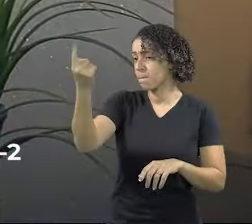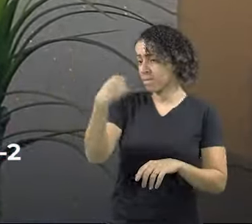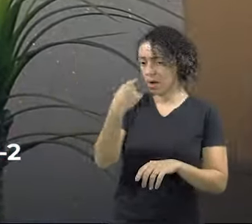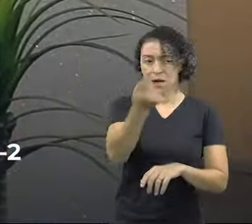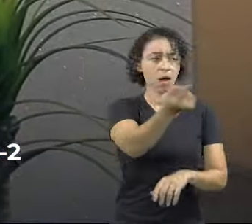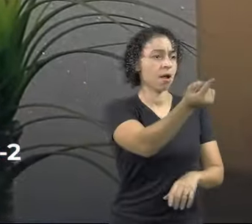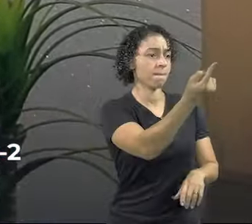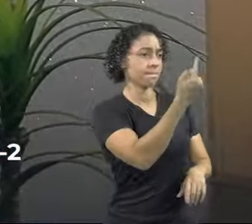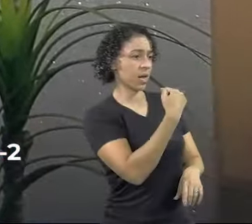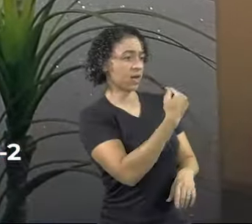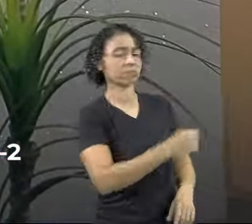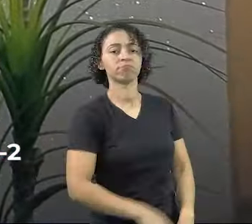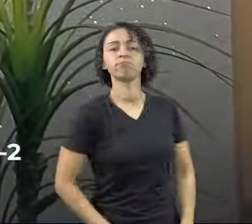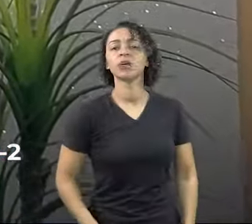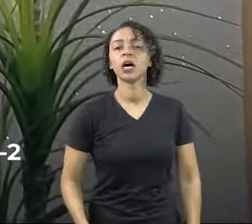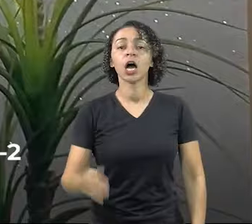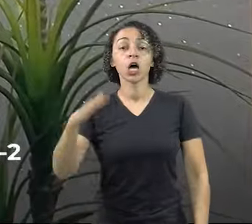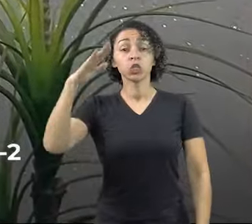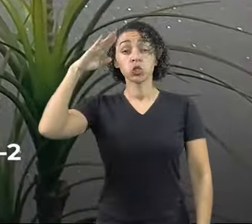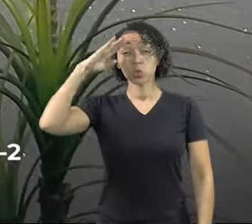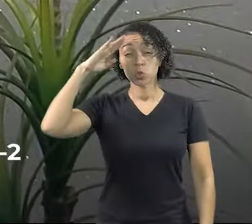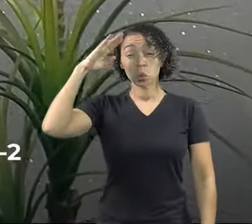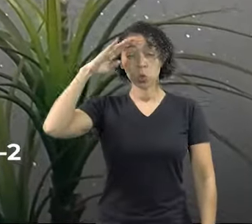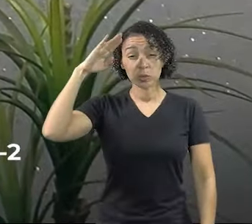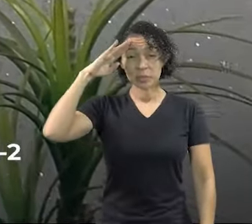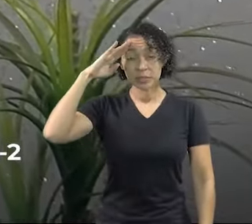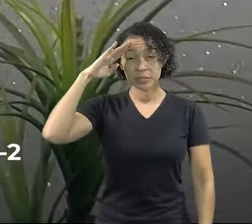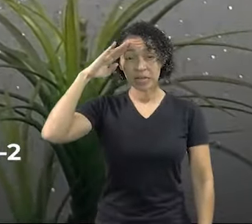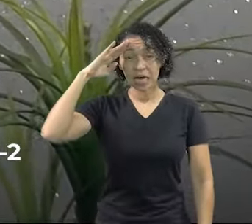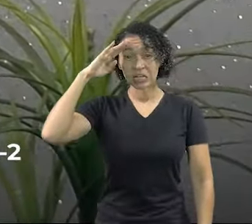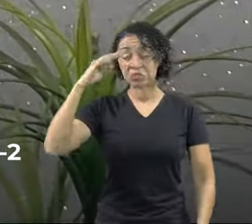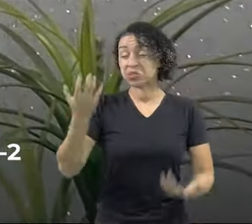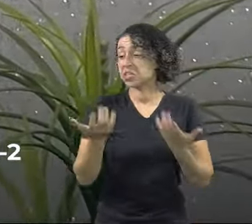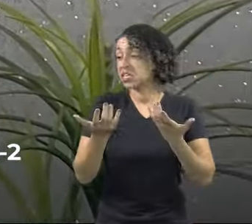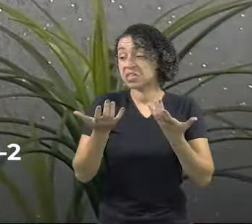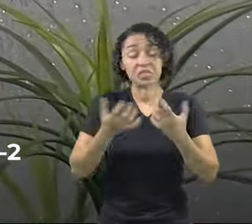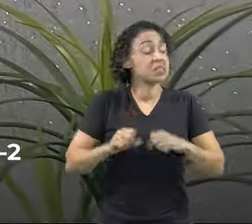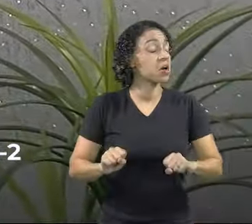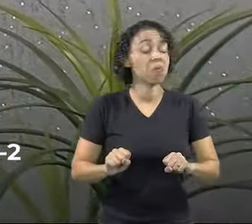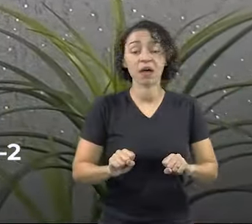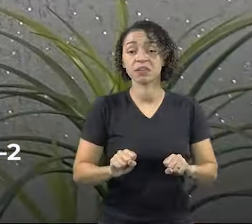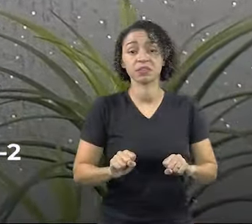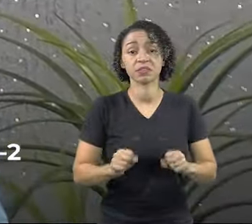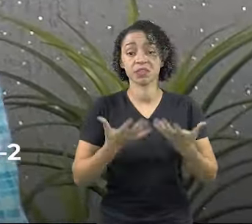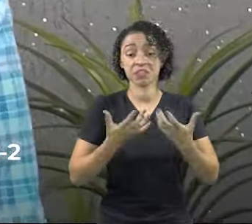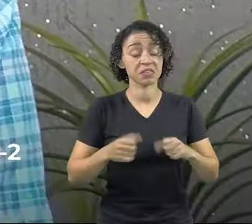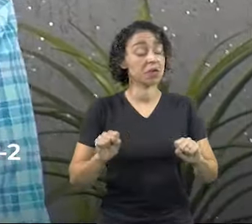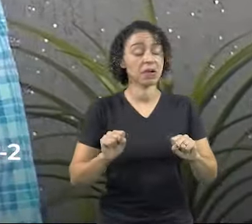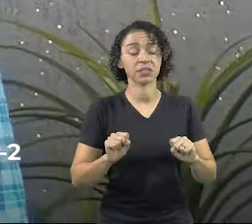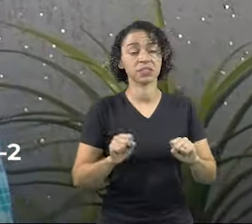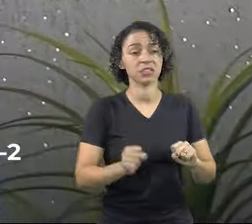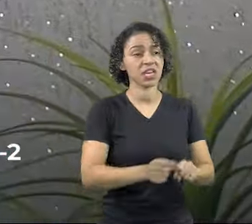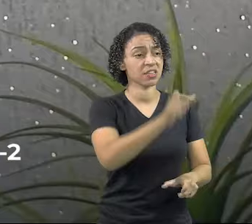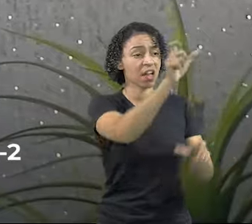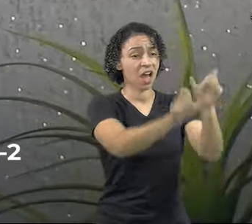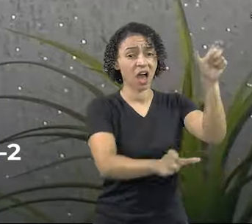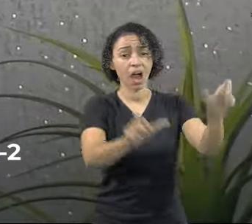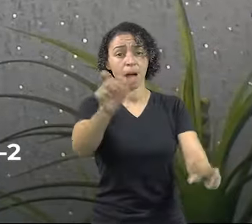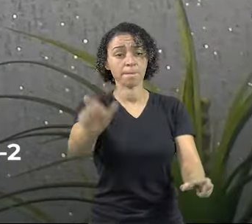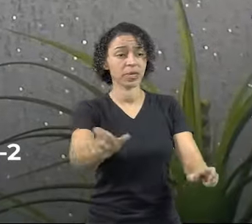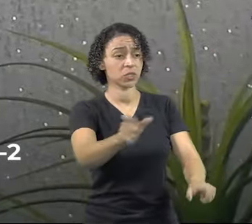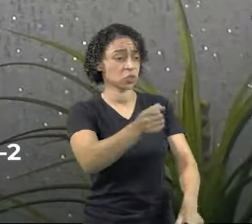orientando é um soldado que não quer um Sargento que não quer um Tenente não quer um